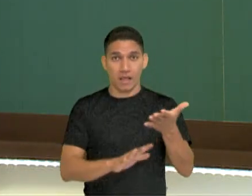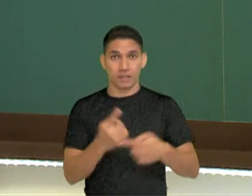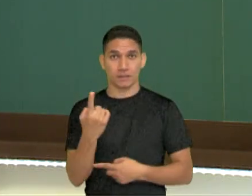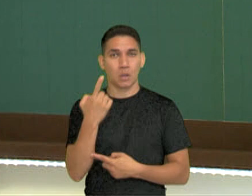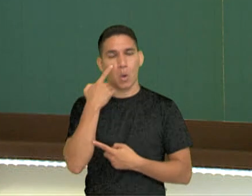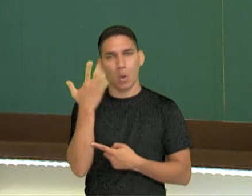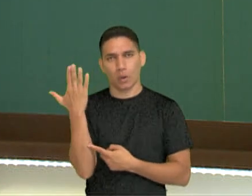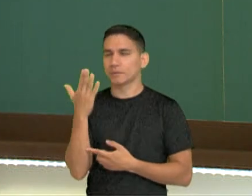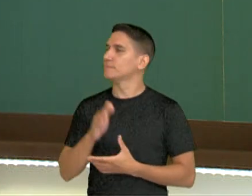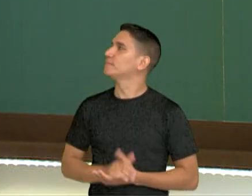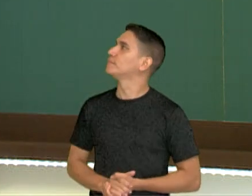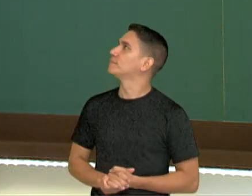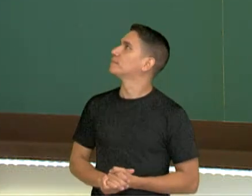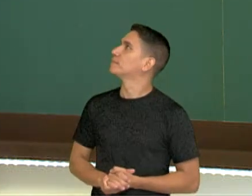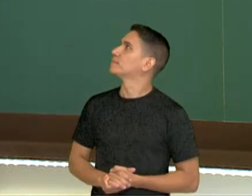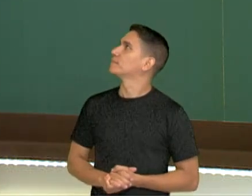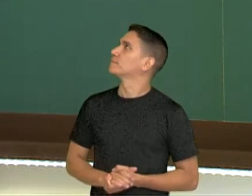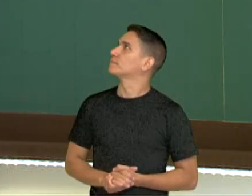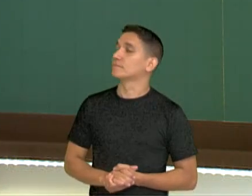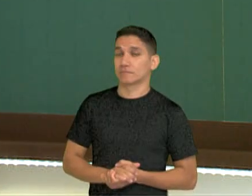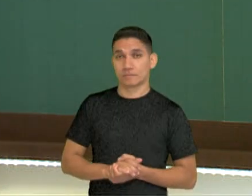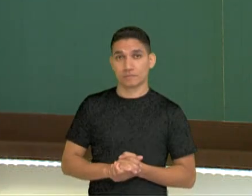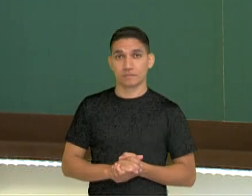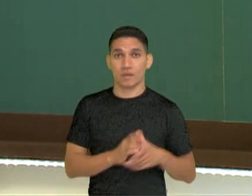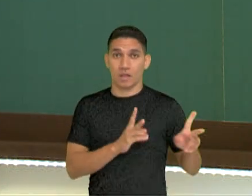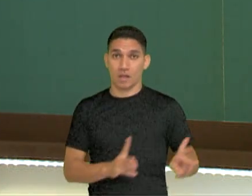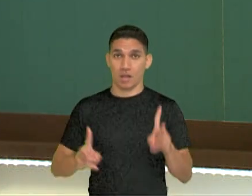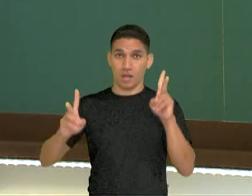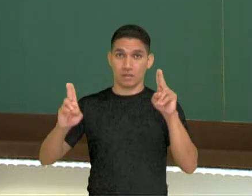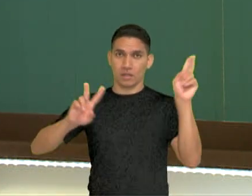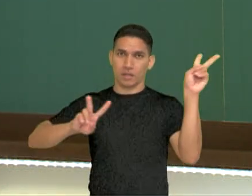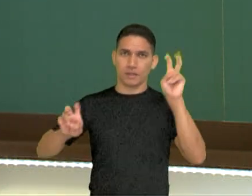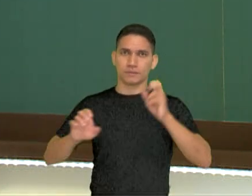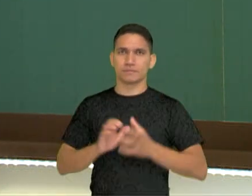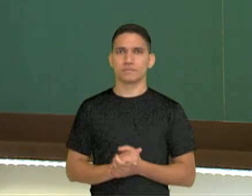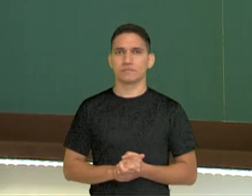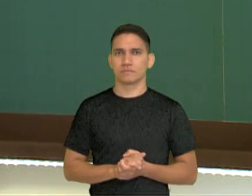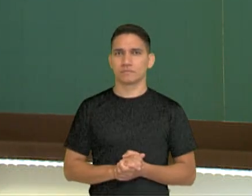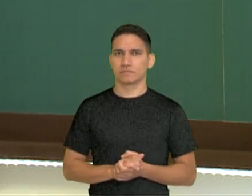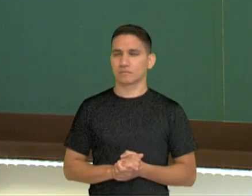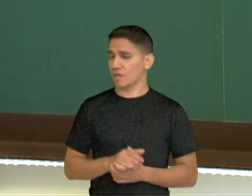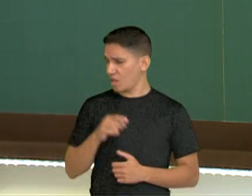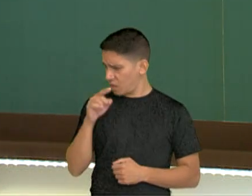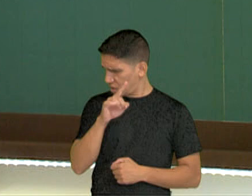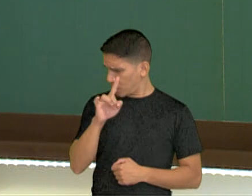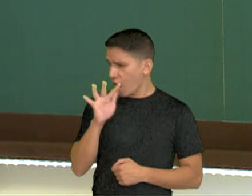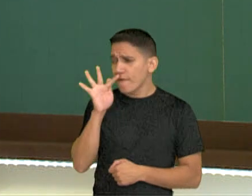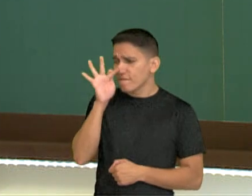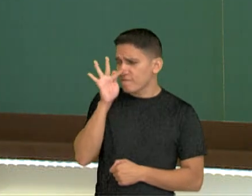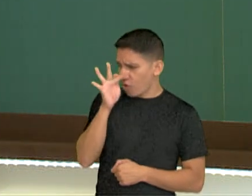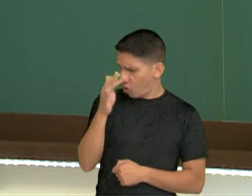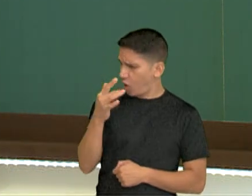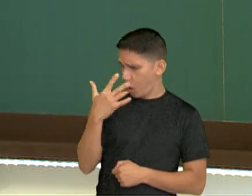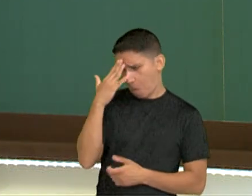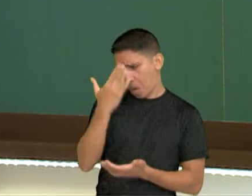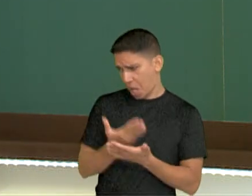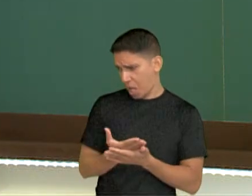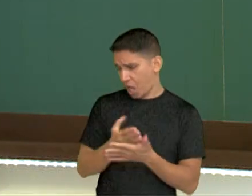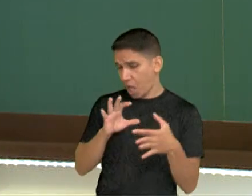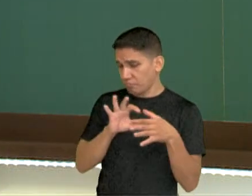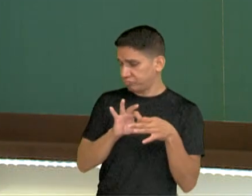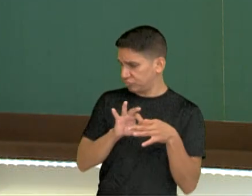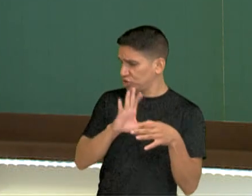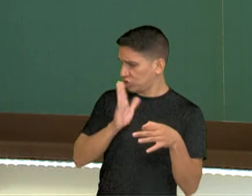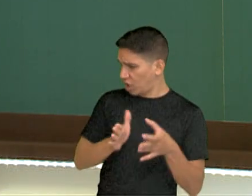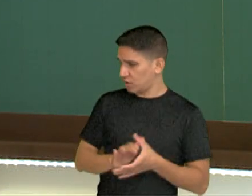Atividade aqui, acompanha aqui com o professor. Leia o trecho. Existe uma flor e eu creio que ela me cativou. É possível, disse a